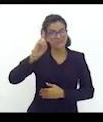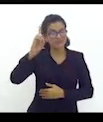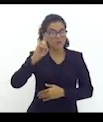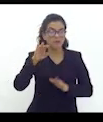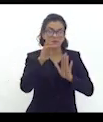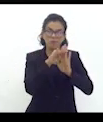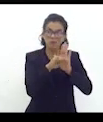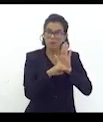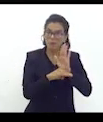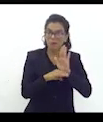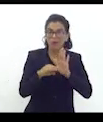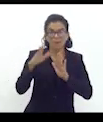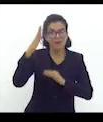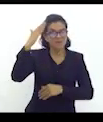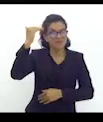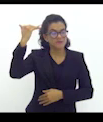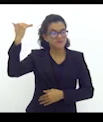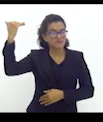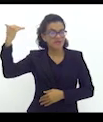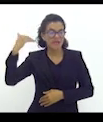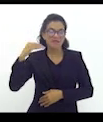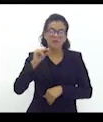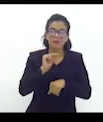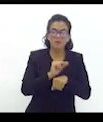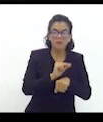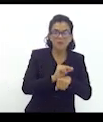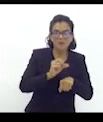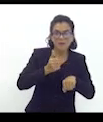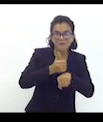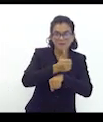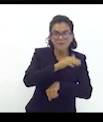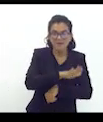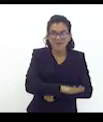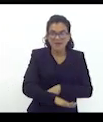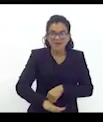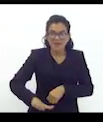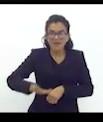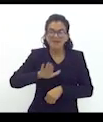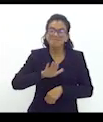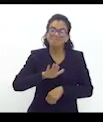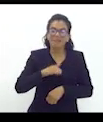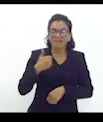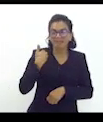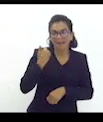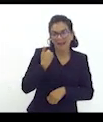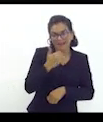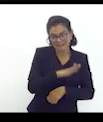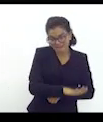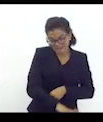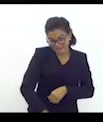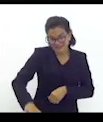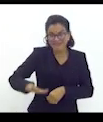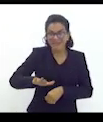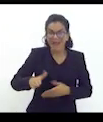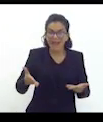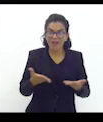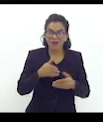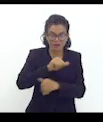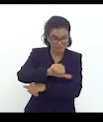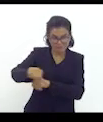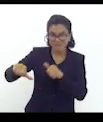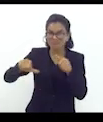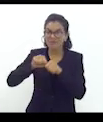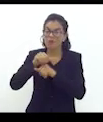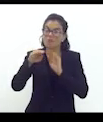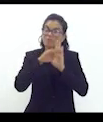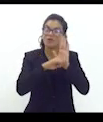programa que é um programa de sucesso, que cuida da primeira infância, da tenra idade das nossas crianças, passa agora a ser um programa